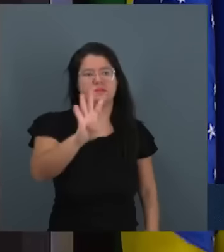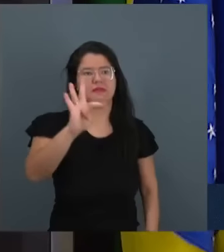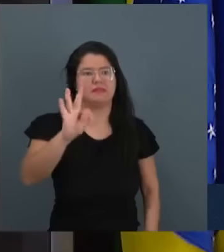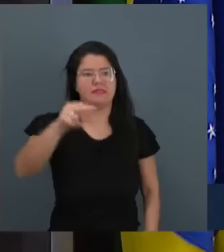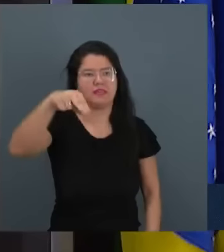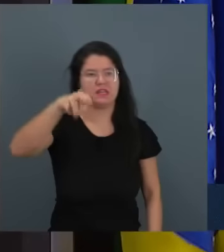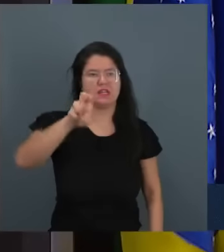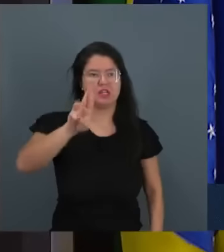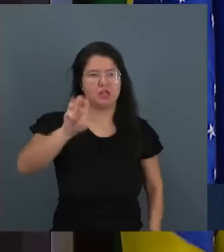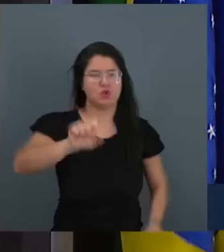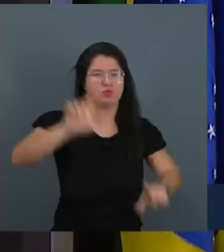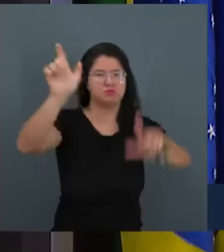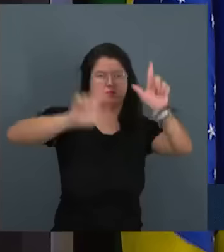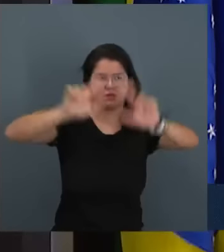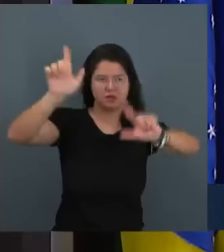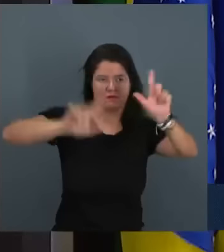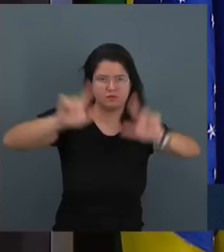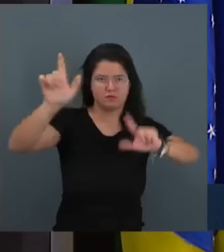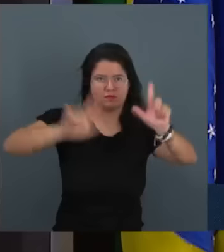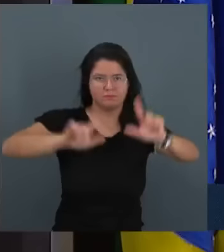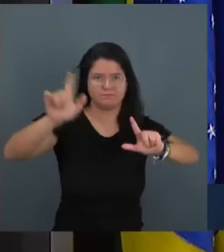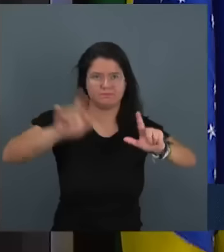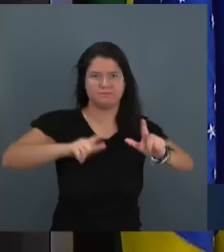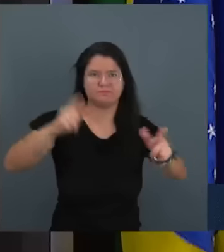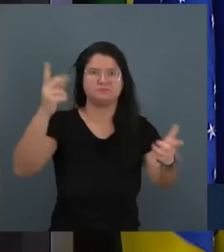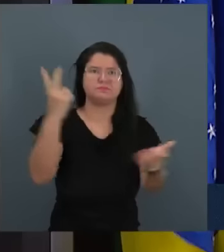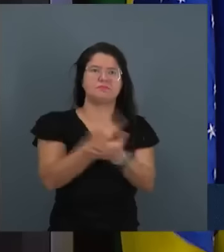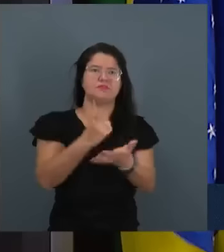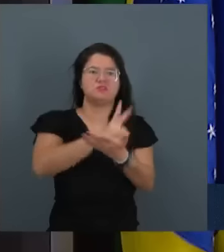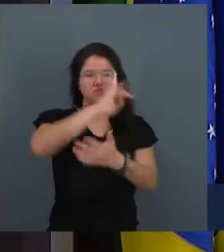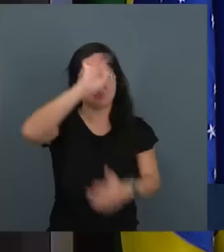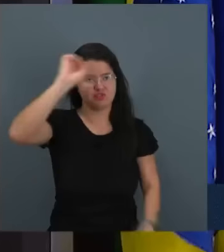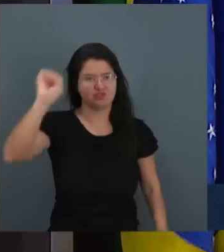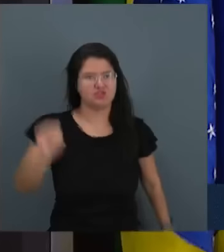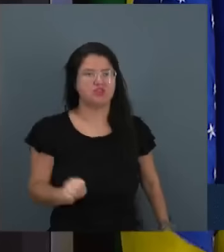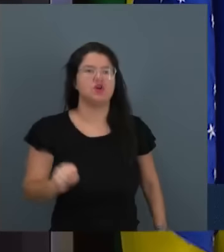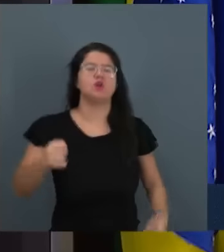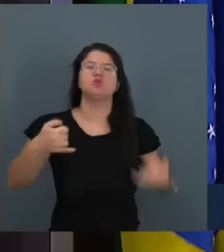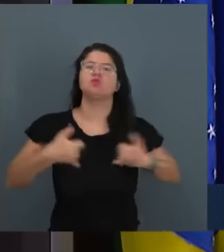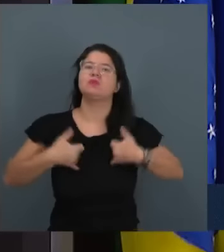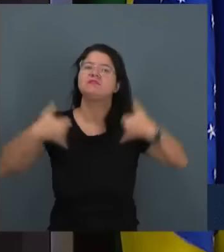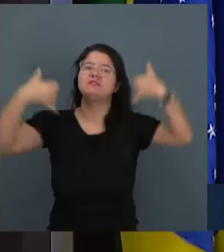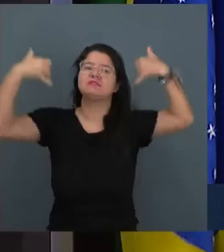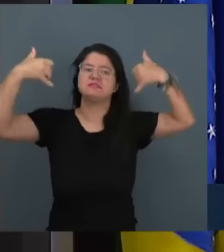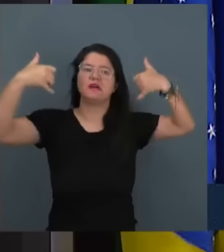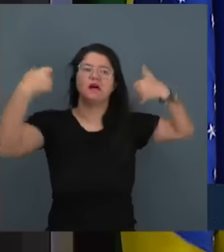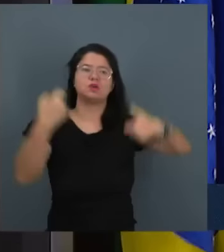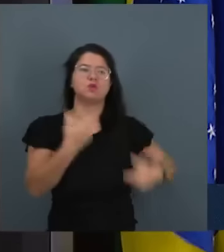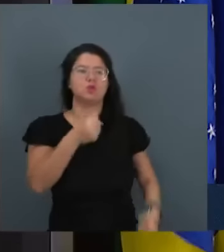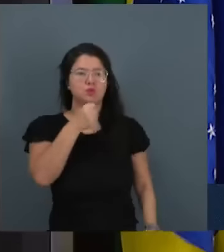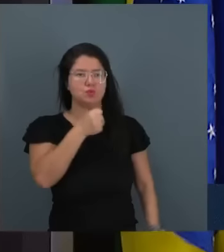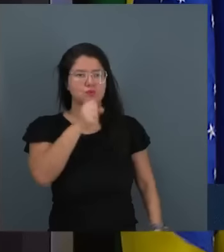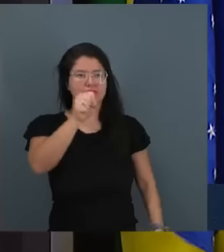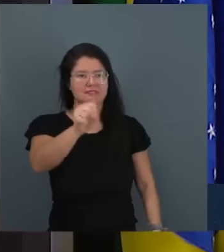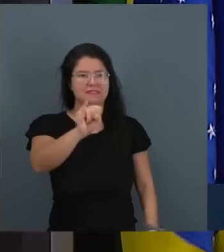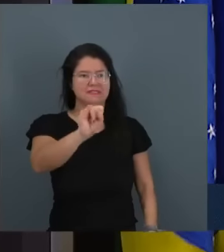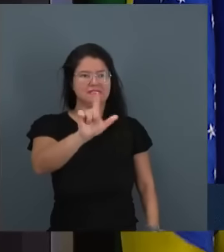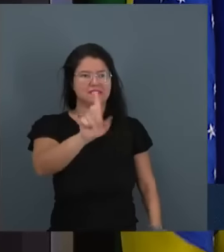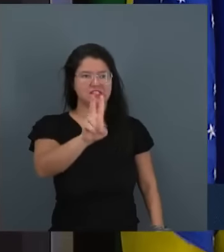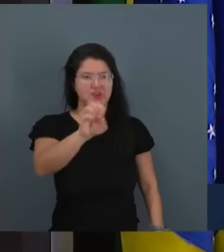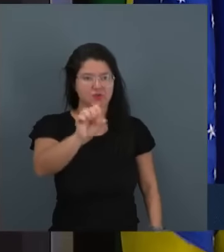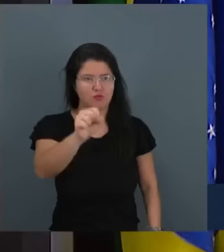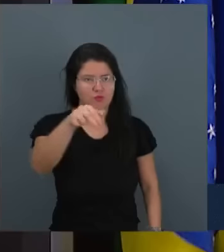sexta-feira, exatamente no dia do aniversário de Silvio Santos, considerado um dos maiores comunicadores da história,